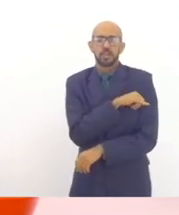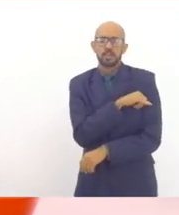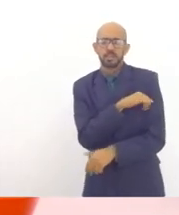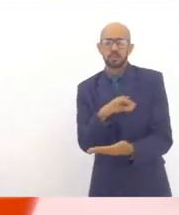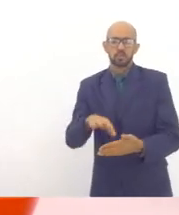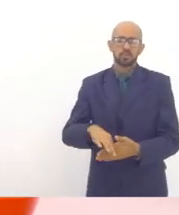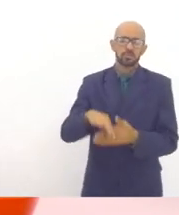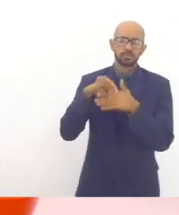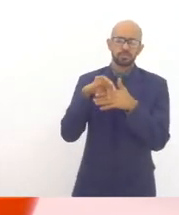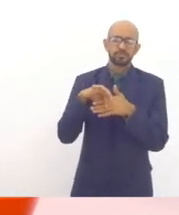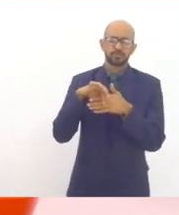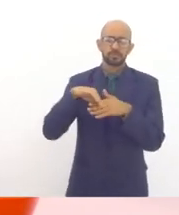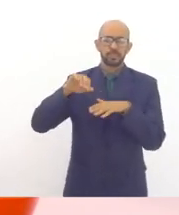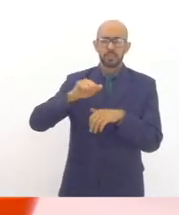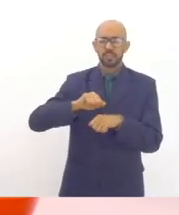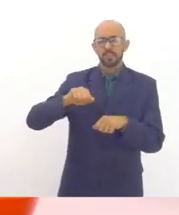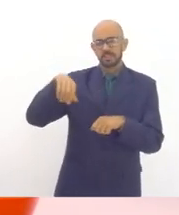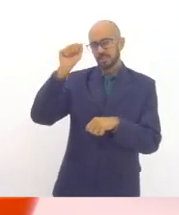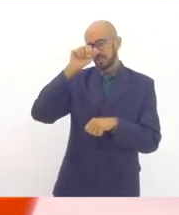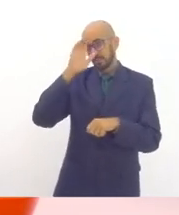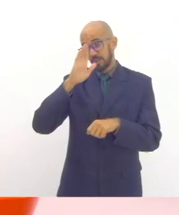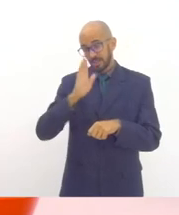âmbito educacional e possui